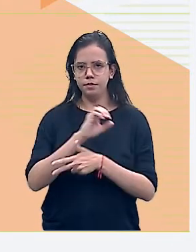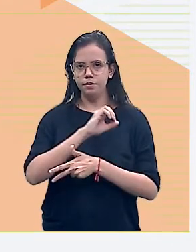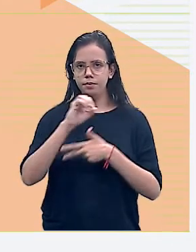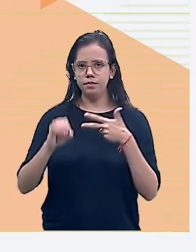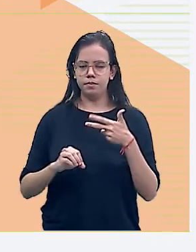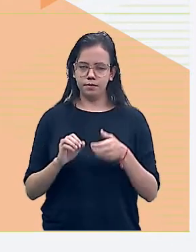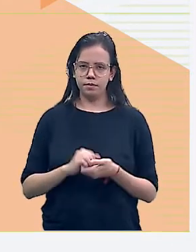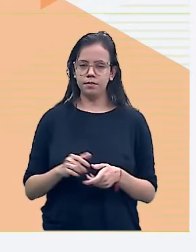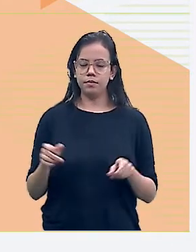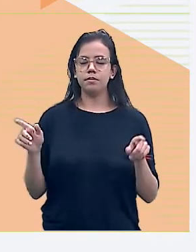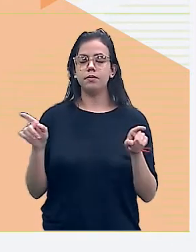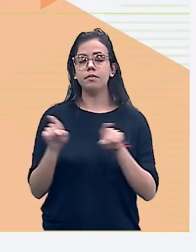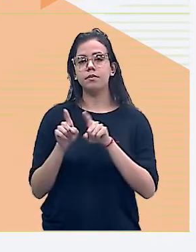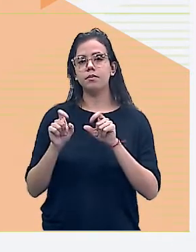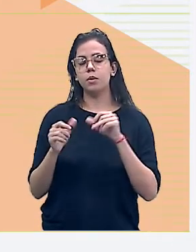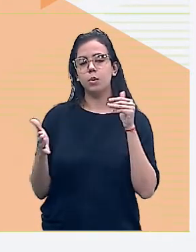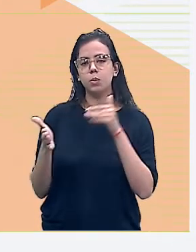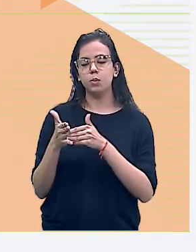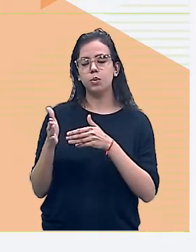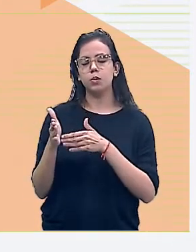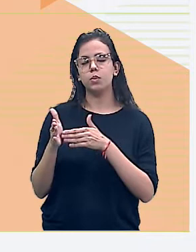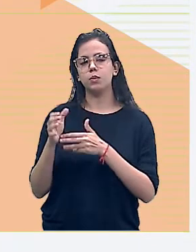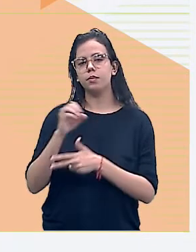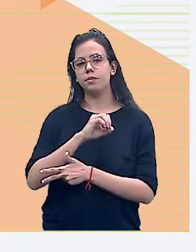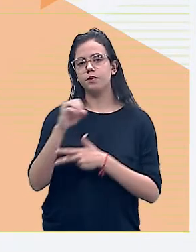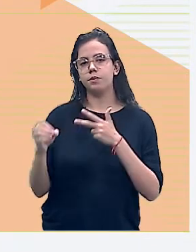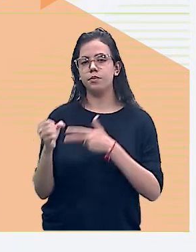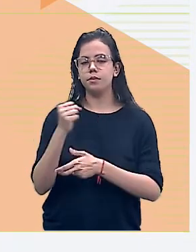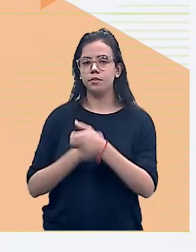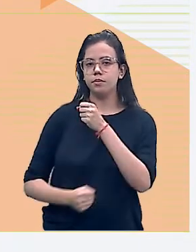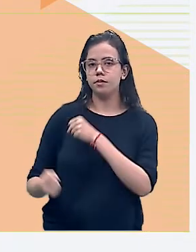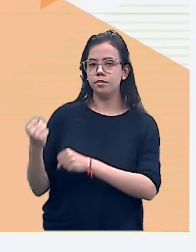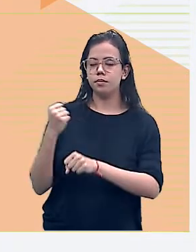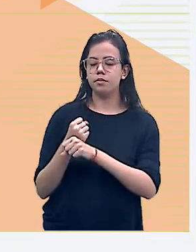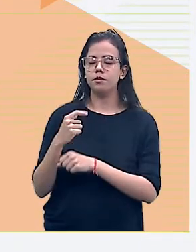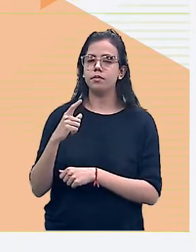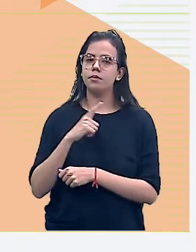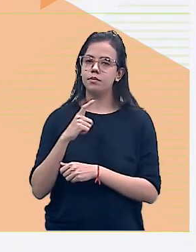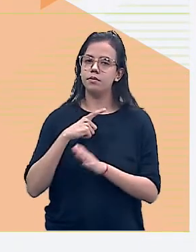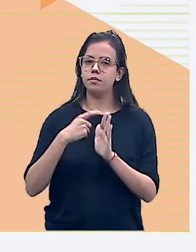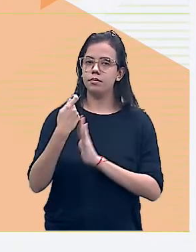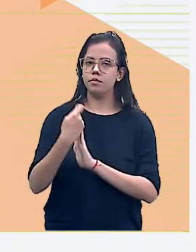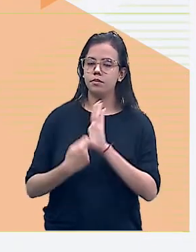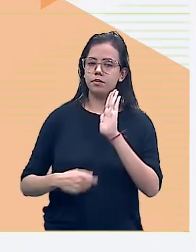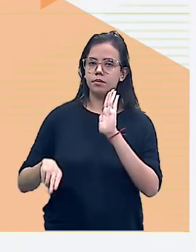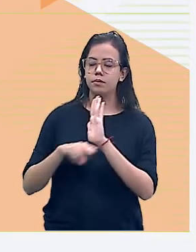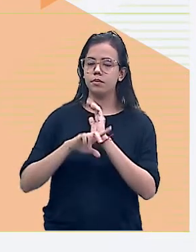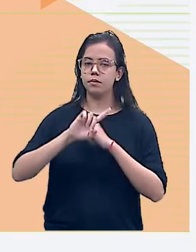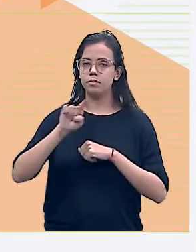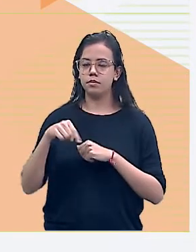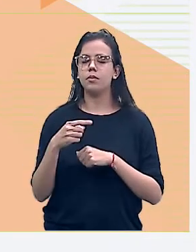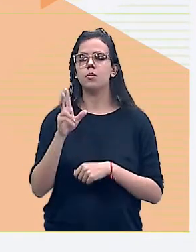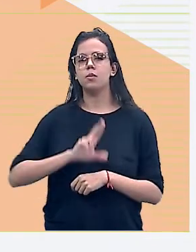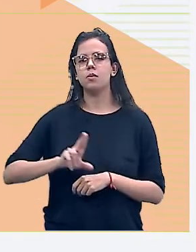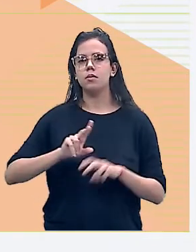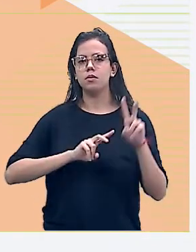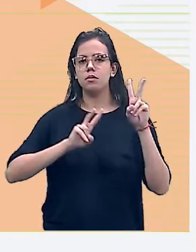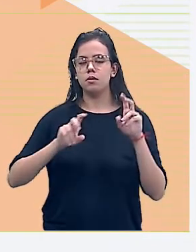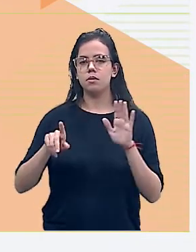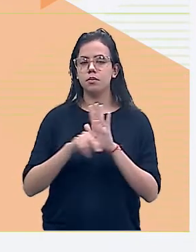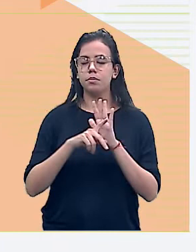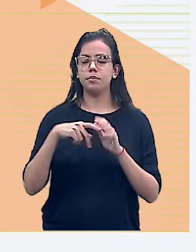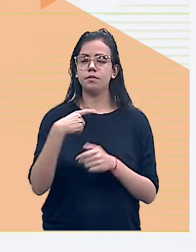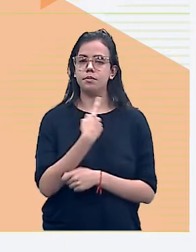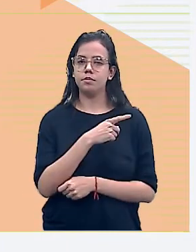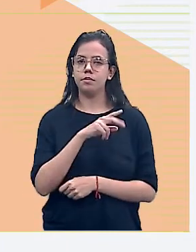na última edição do Enem nós tivemos redações nota 1000 com a citação da lillian Schwartz e tivemos